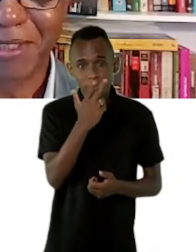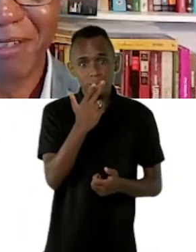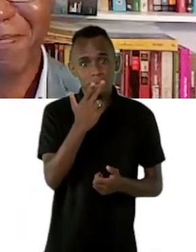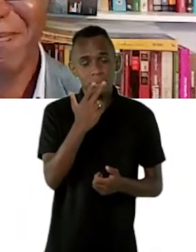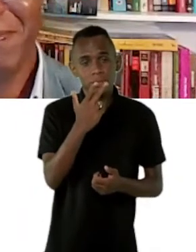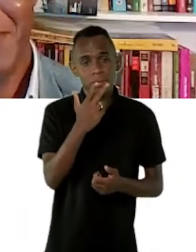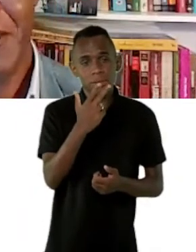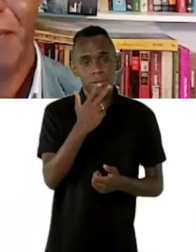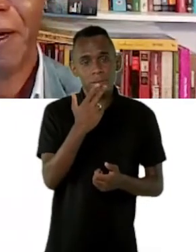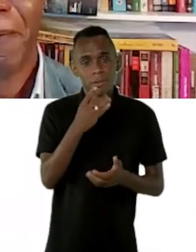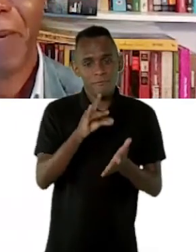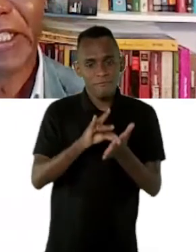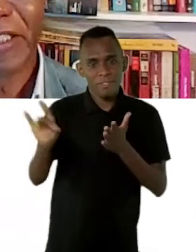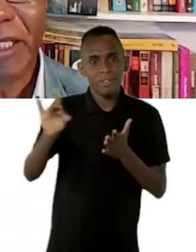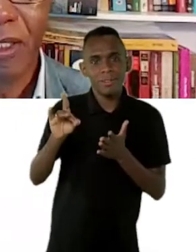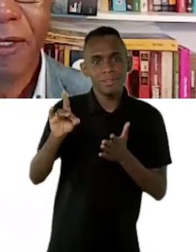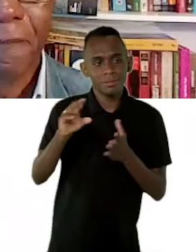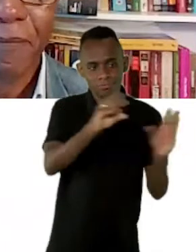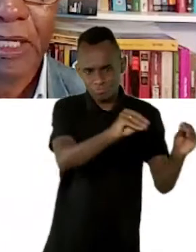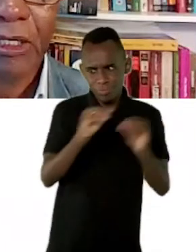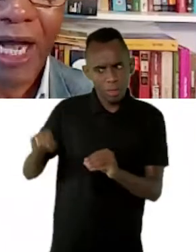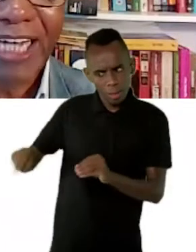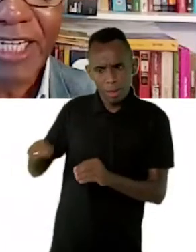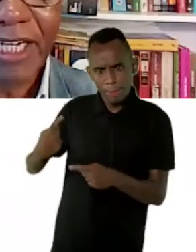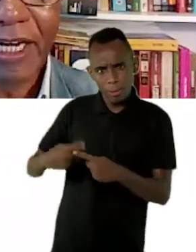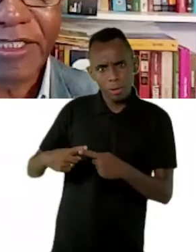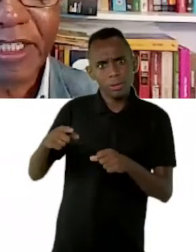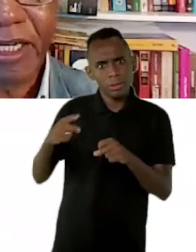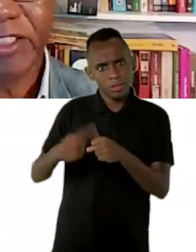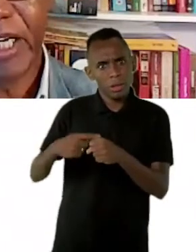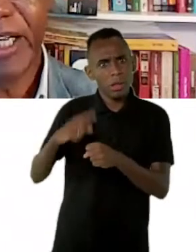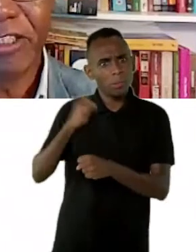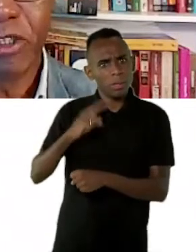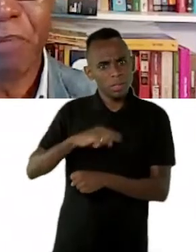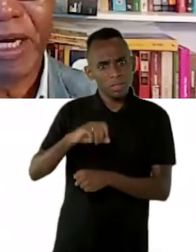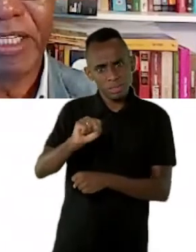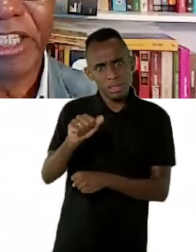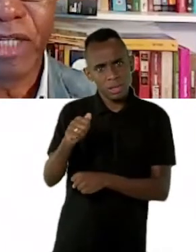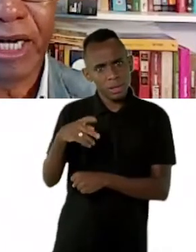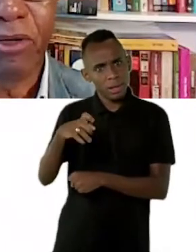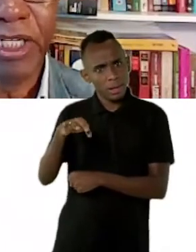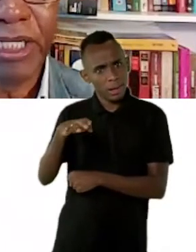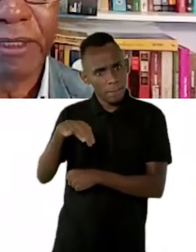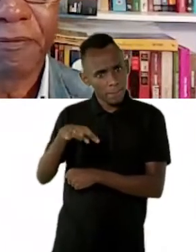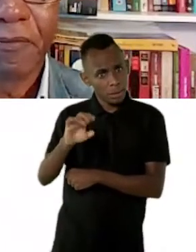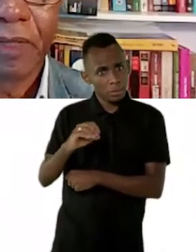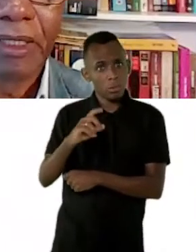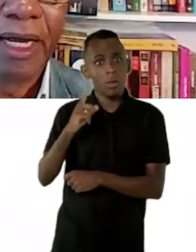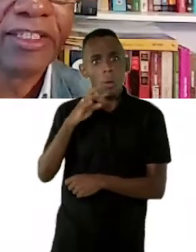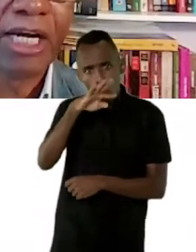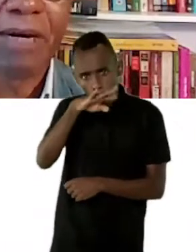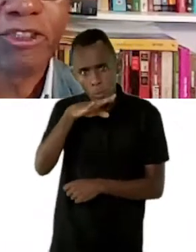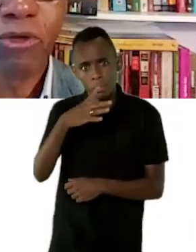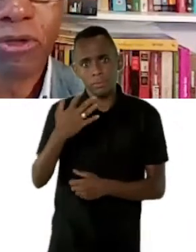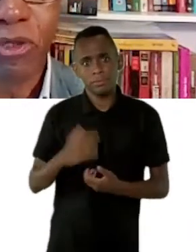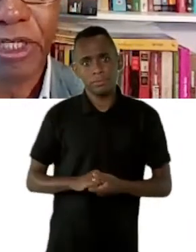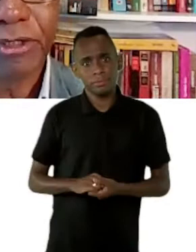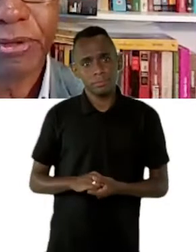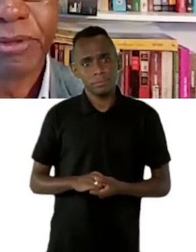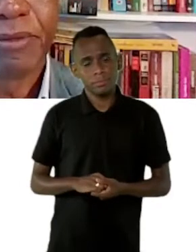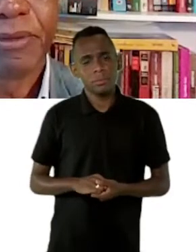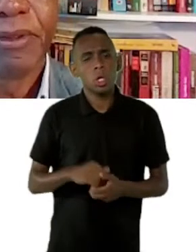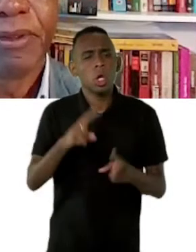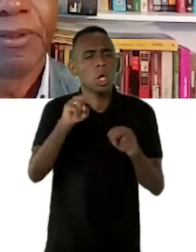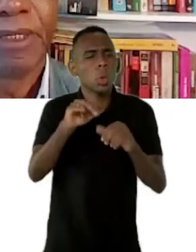para Sacramento, hein? Nossa. Mas assim, essa ligação de parentesco da Carolina, ela jamais